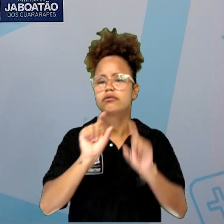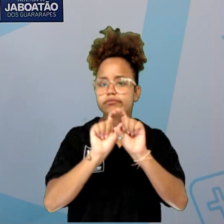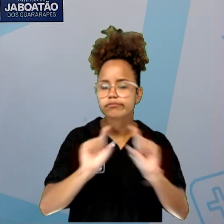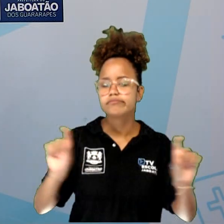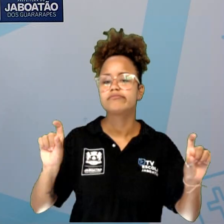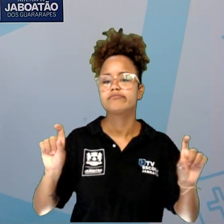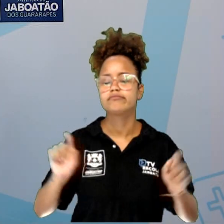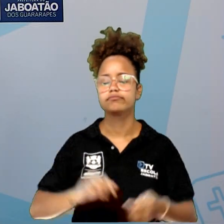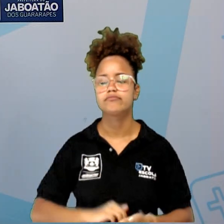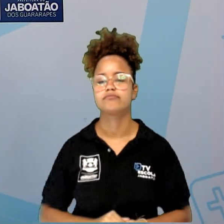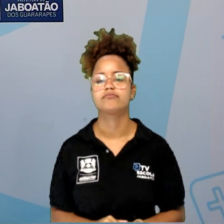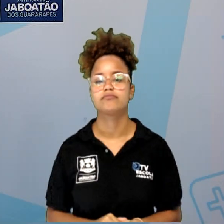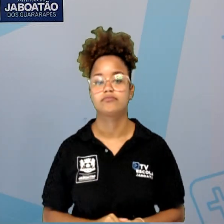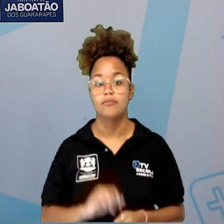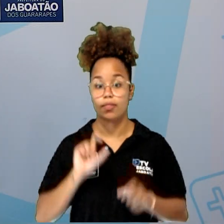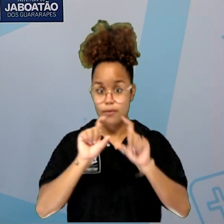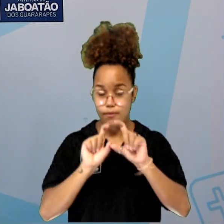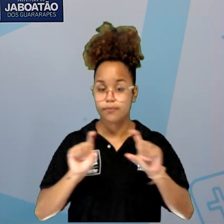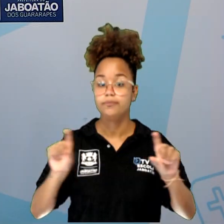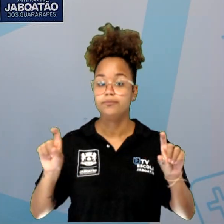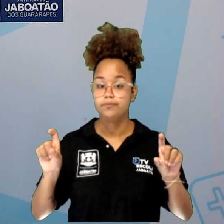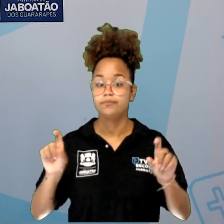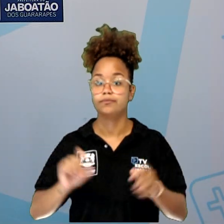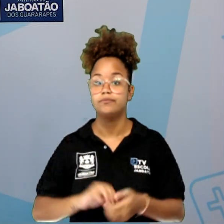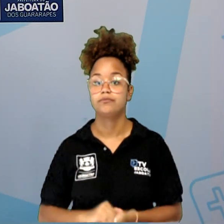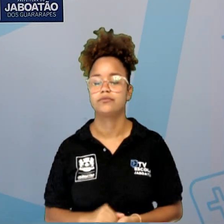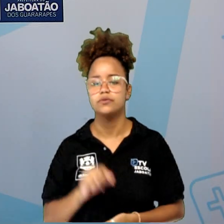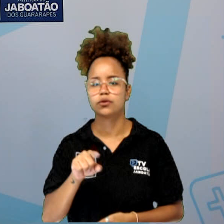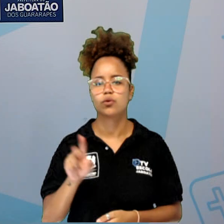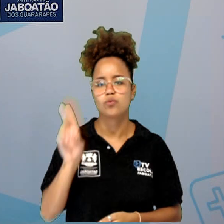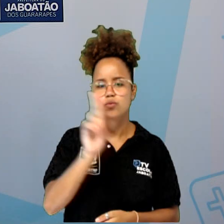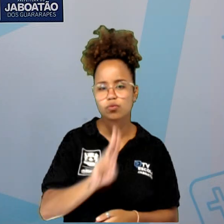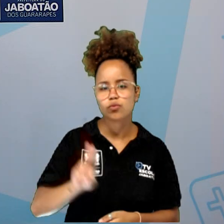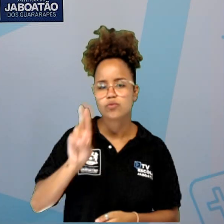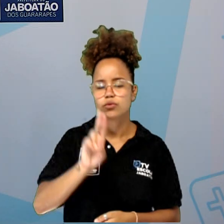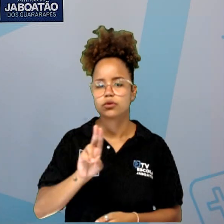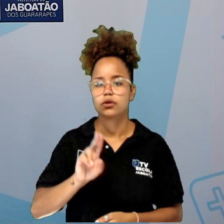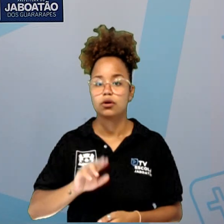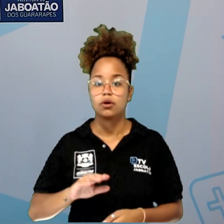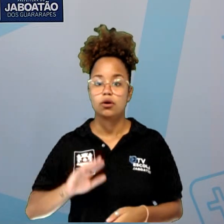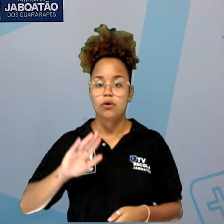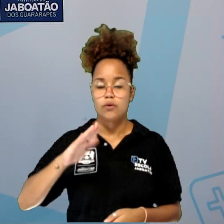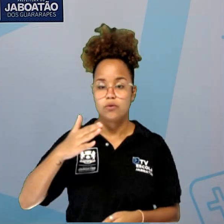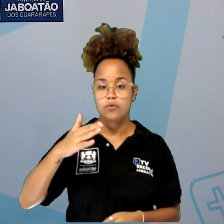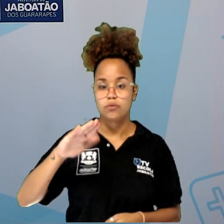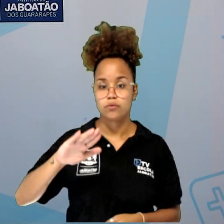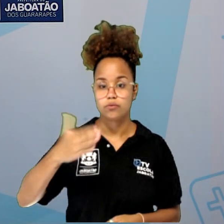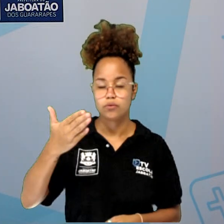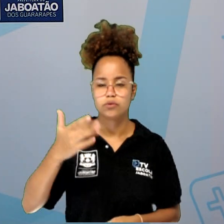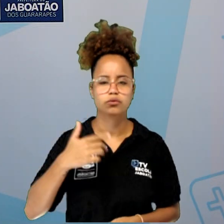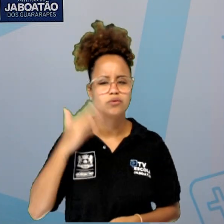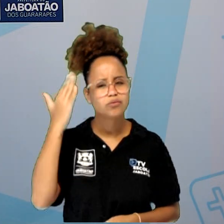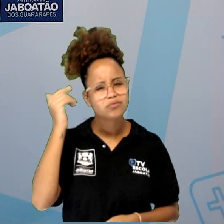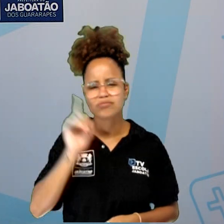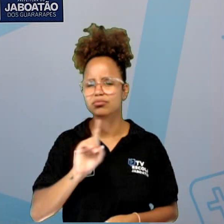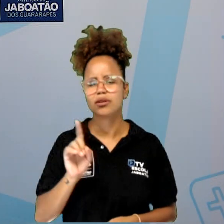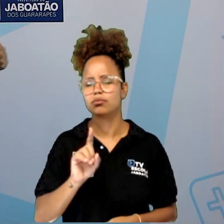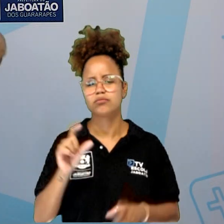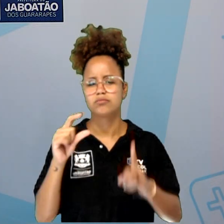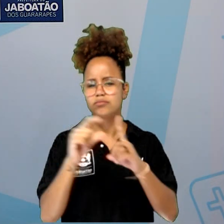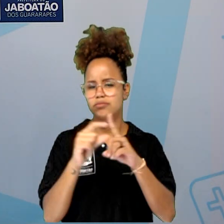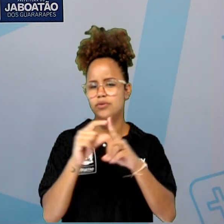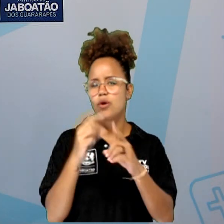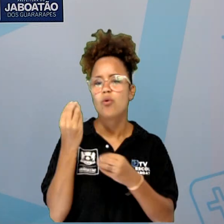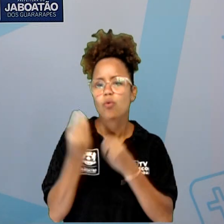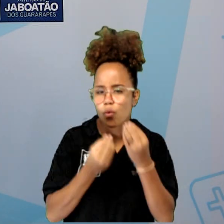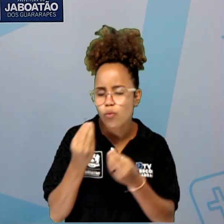you spell? How do you spell? Você usa em situações em que você não sabe a palavra, como